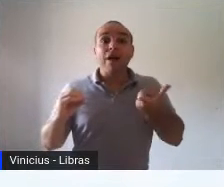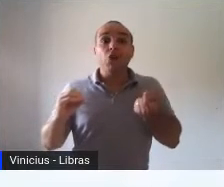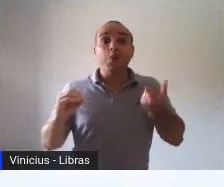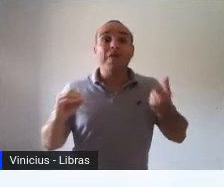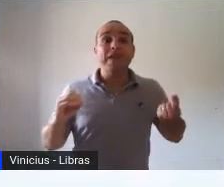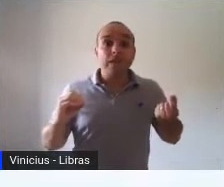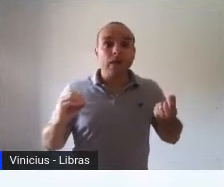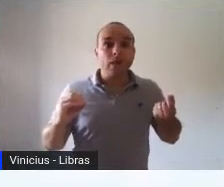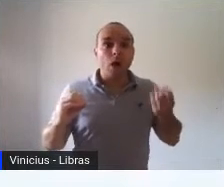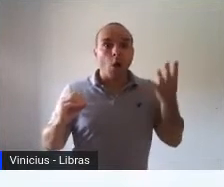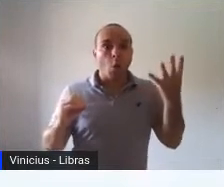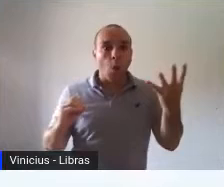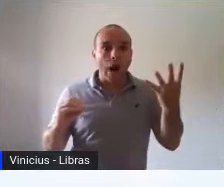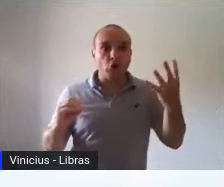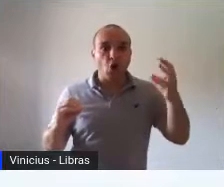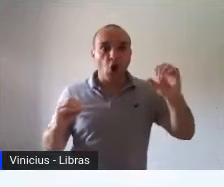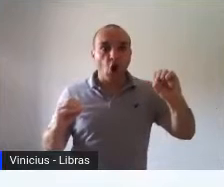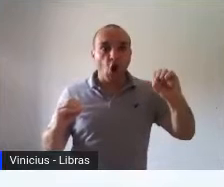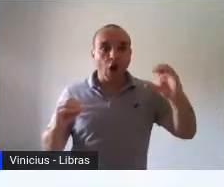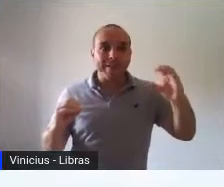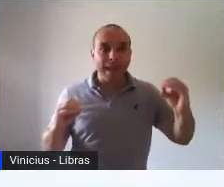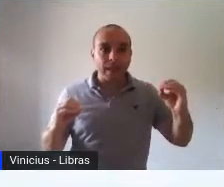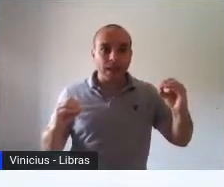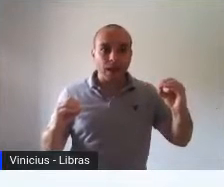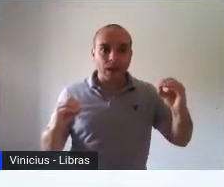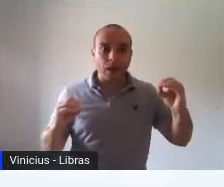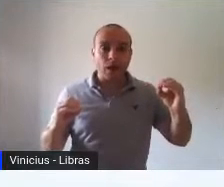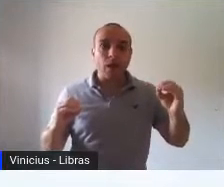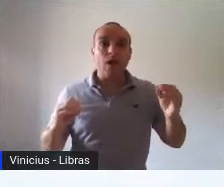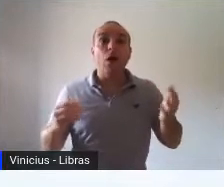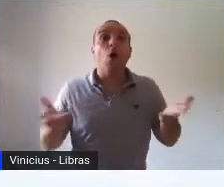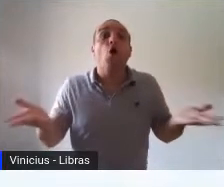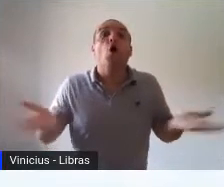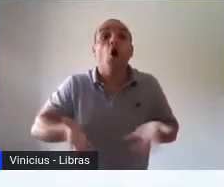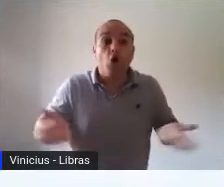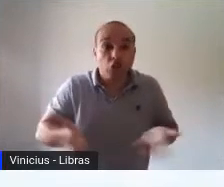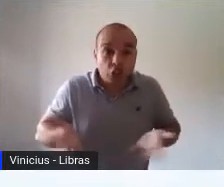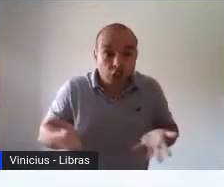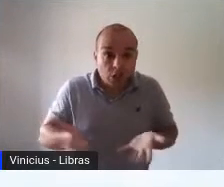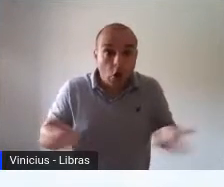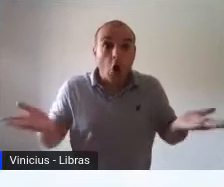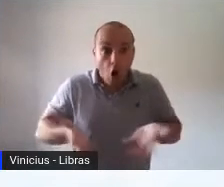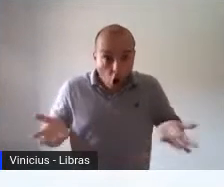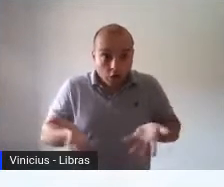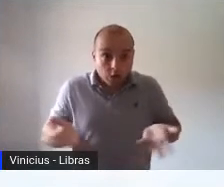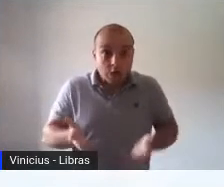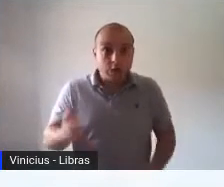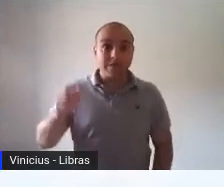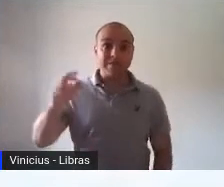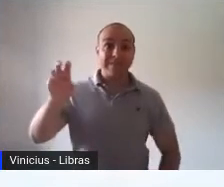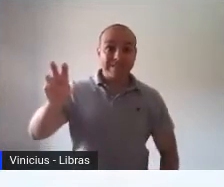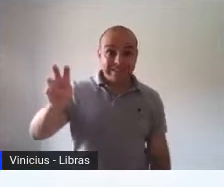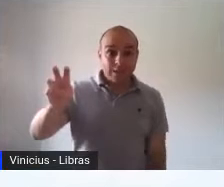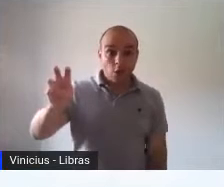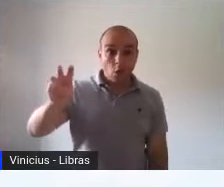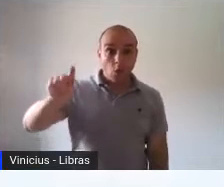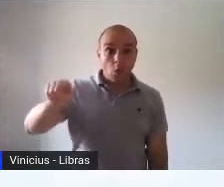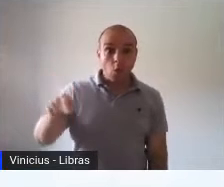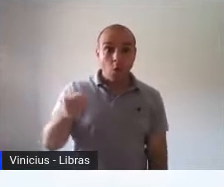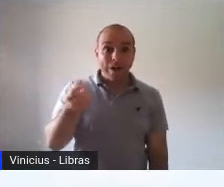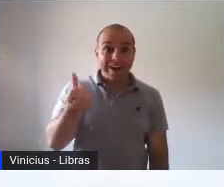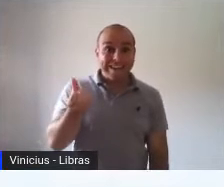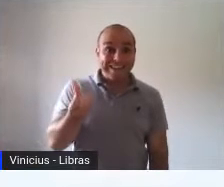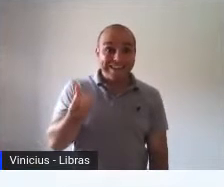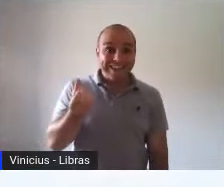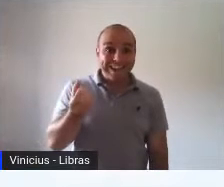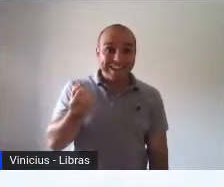E a gente fechou o ano acima de R$ 5. E a gente chegou alguns momentos a 5,60,